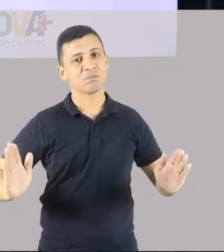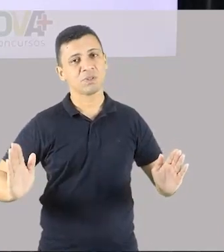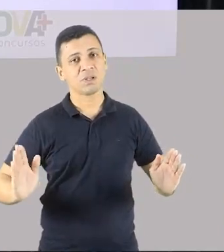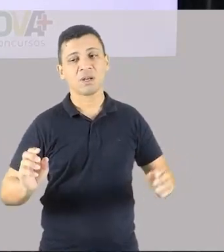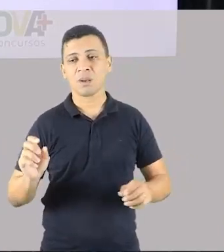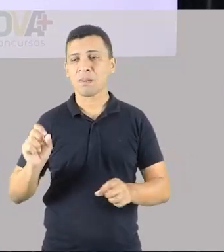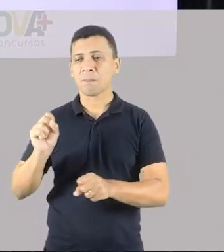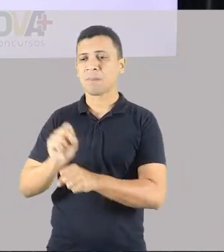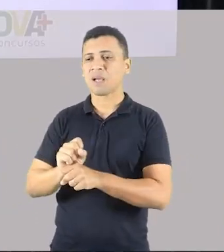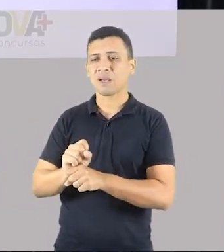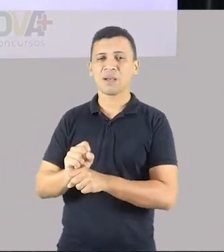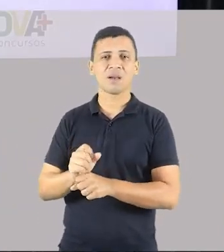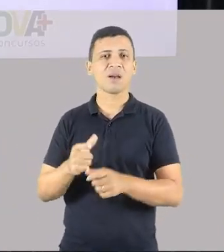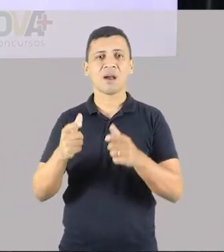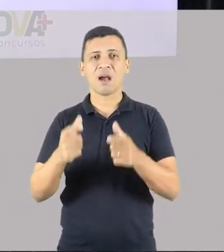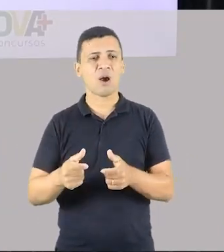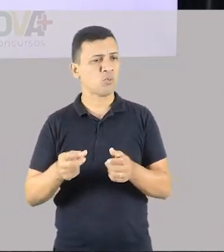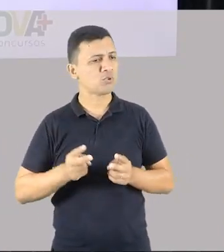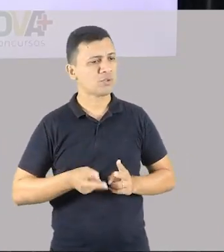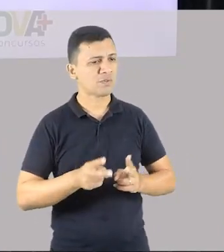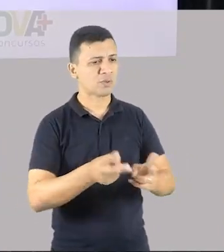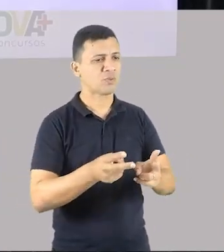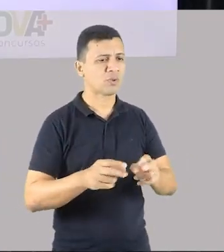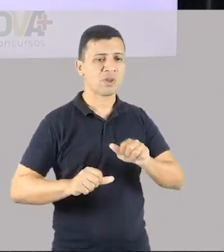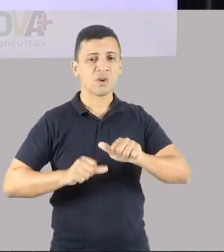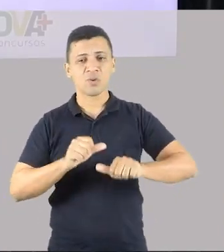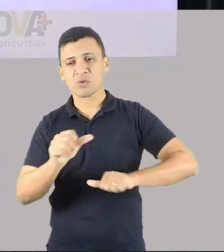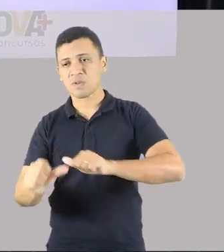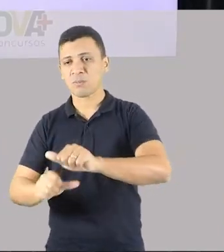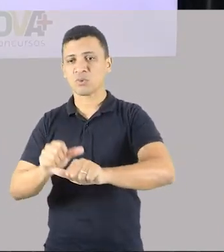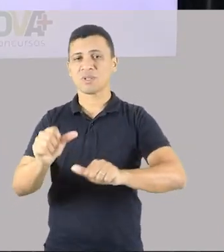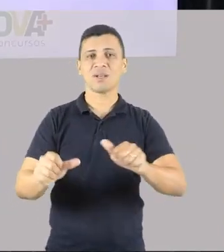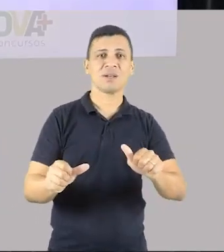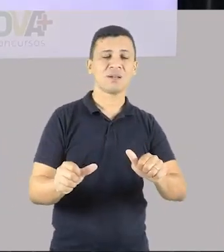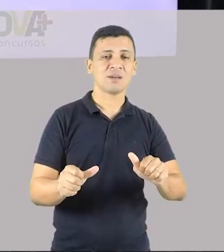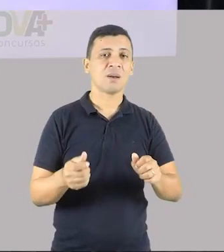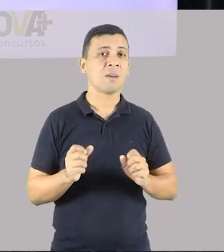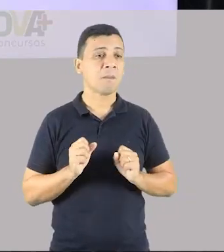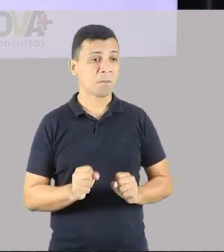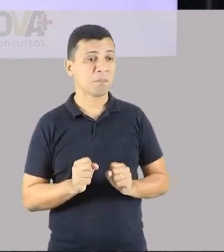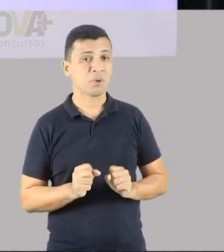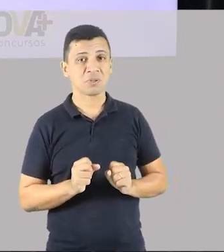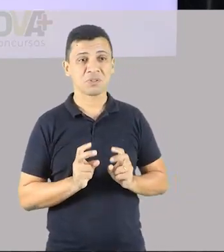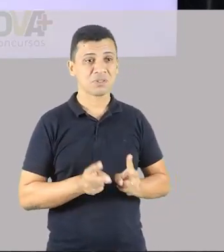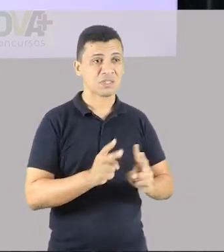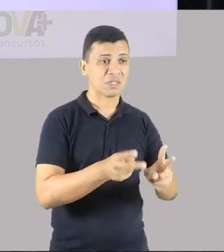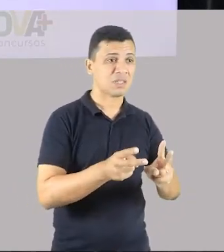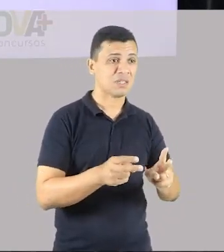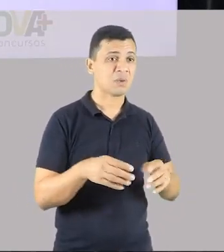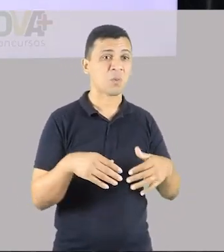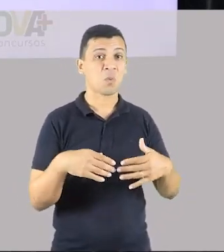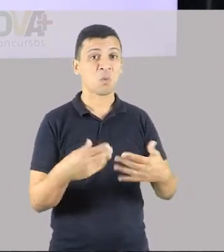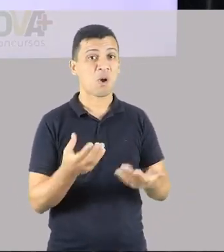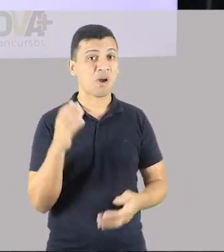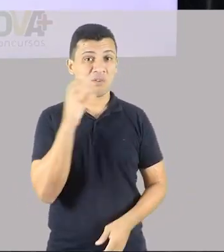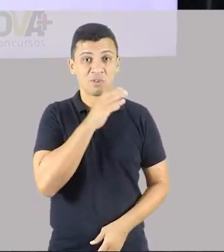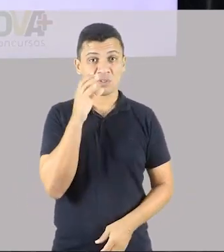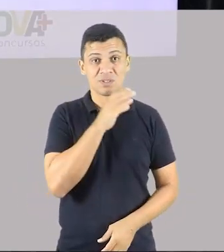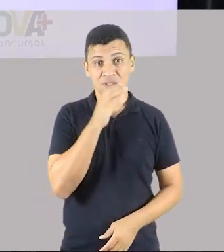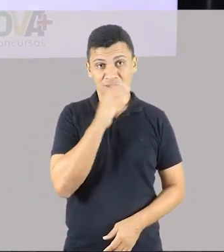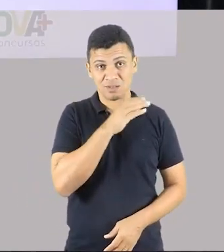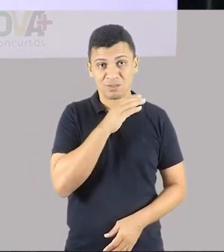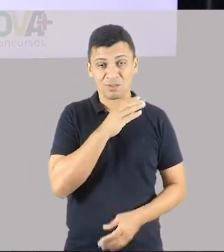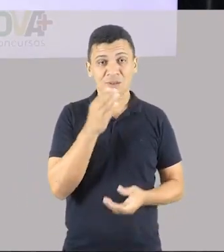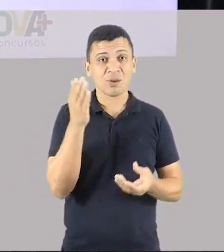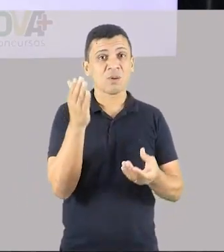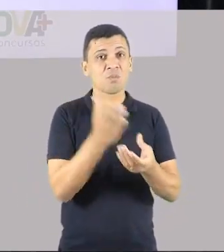vai parar, onde vai pausar, onde vai mudar a mão, por onde ele pode seguir, qual a velocidade. O